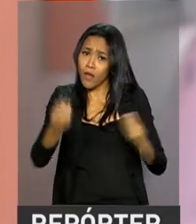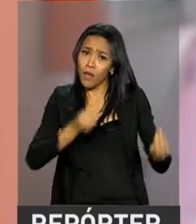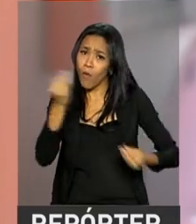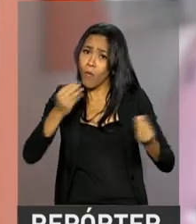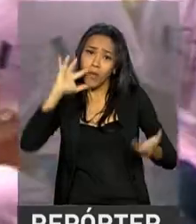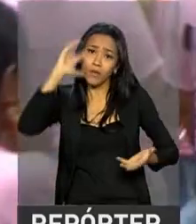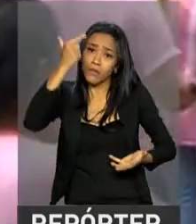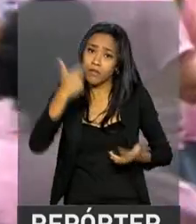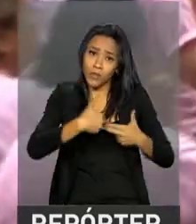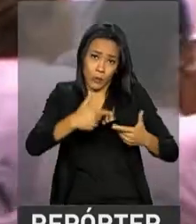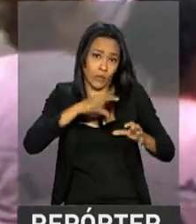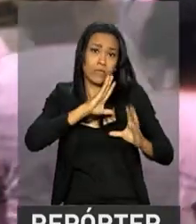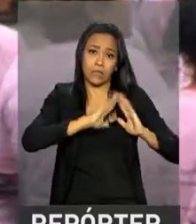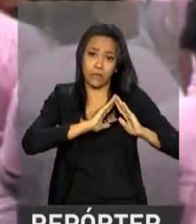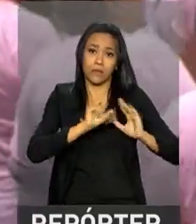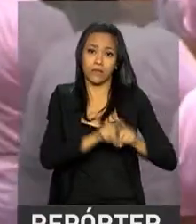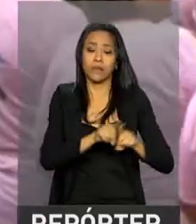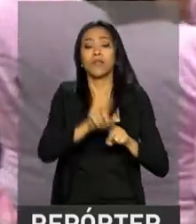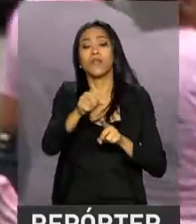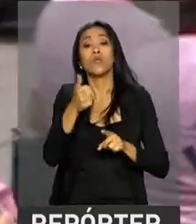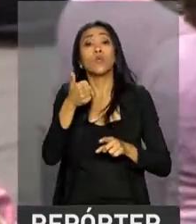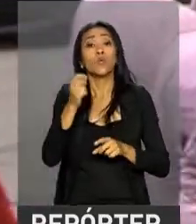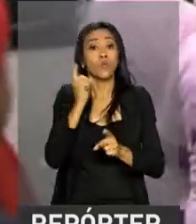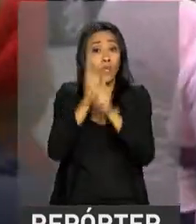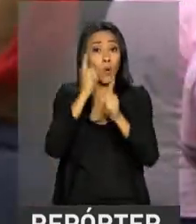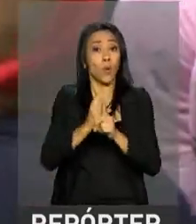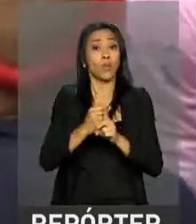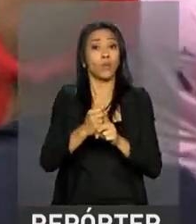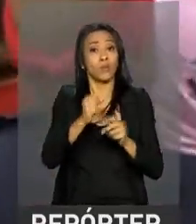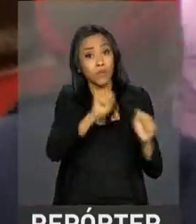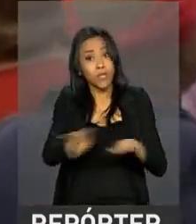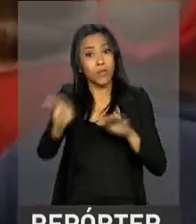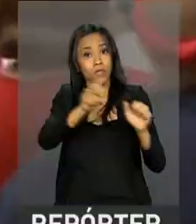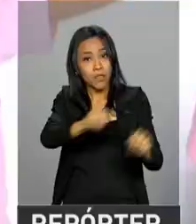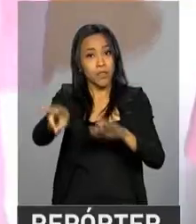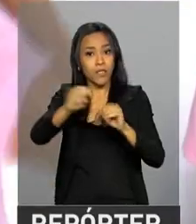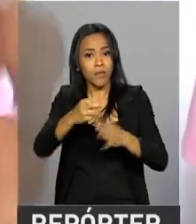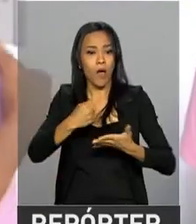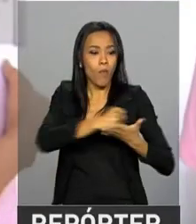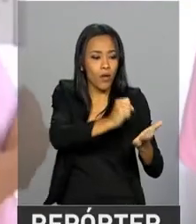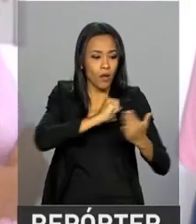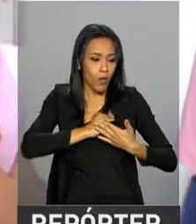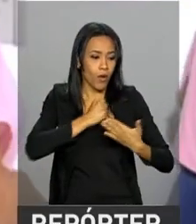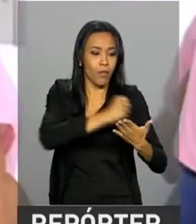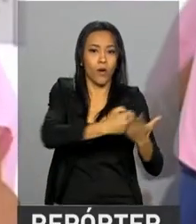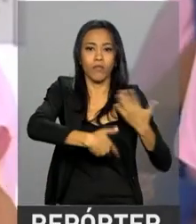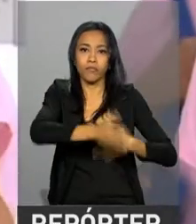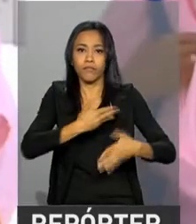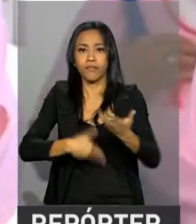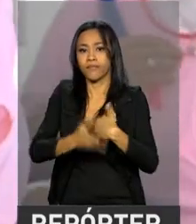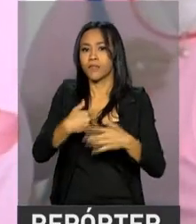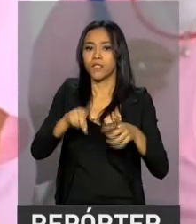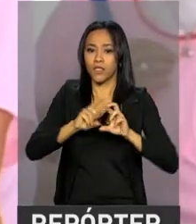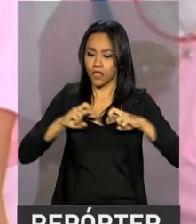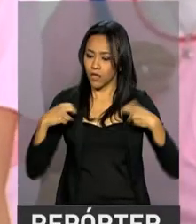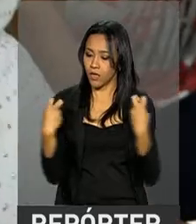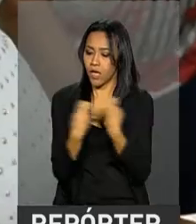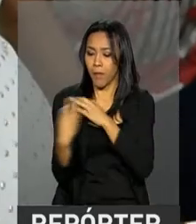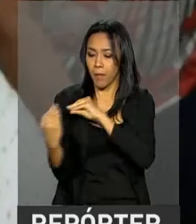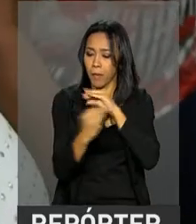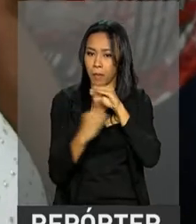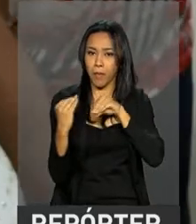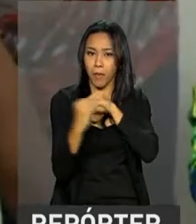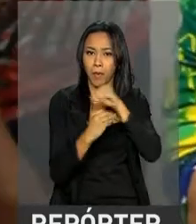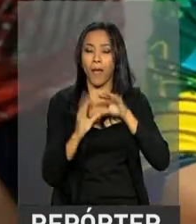em casa né durante os encontros semanais às pacientes apóiam umas às outras com atividades que vão desde rodas de conversa